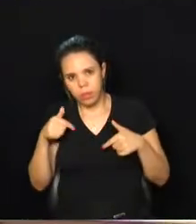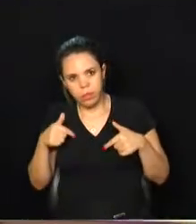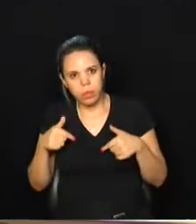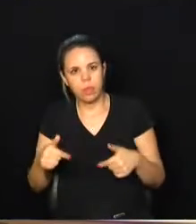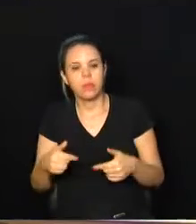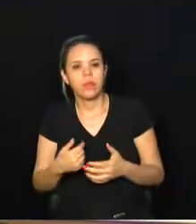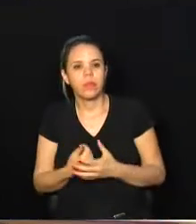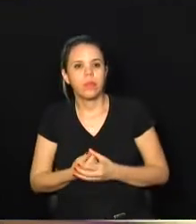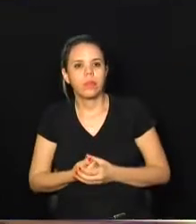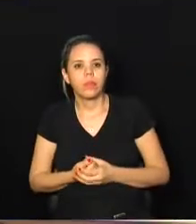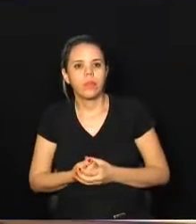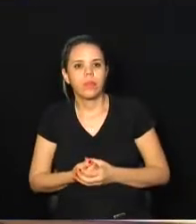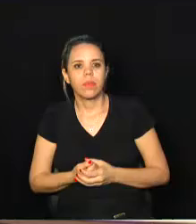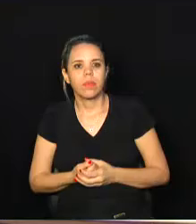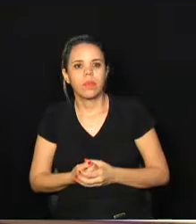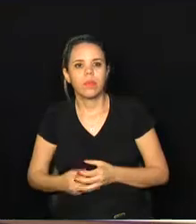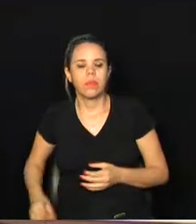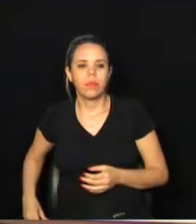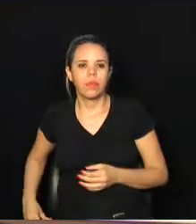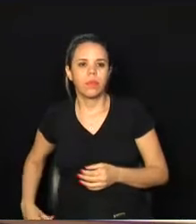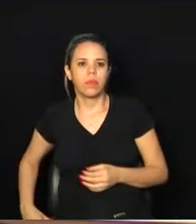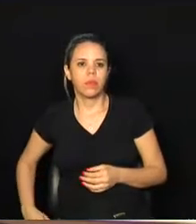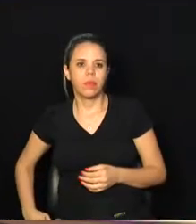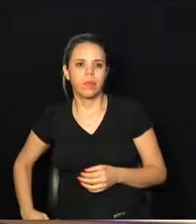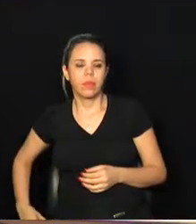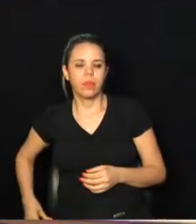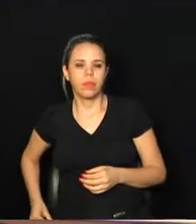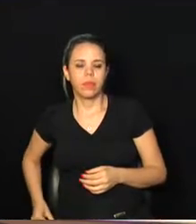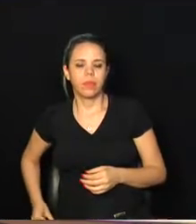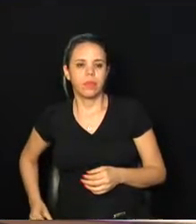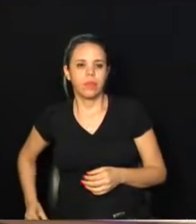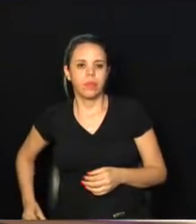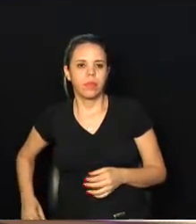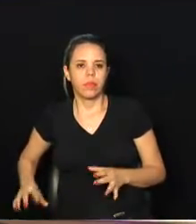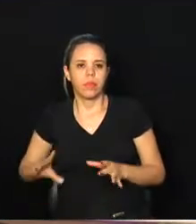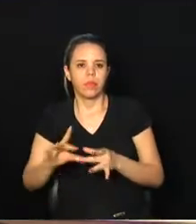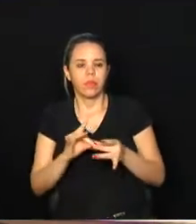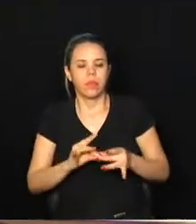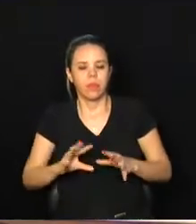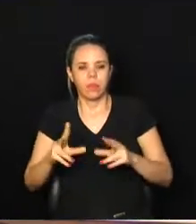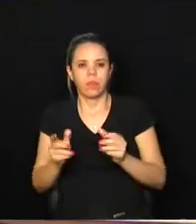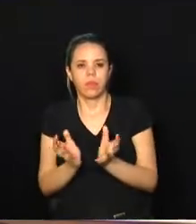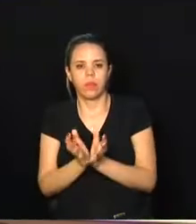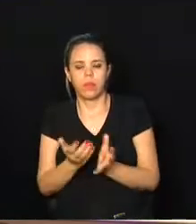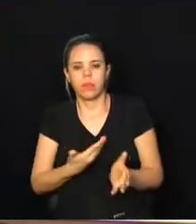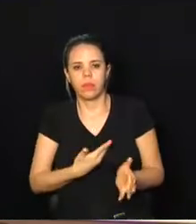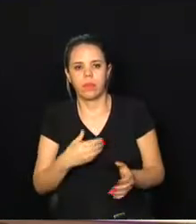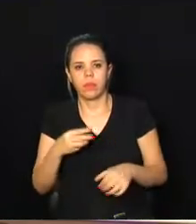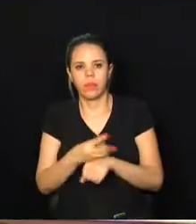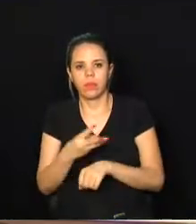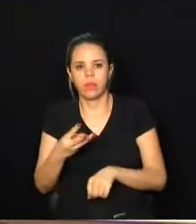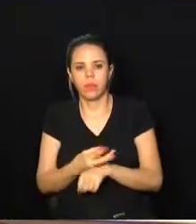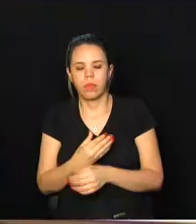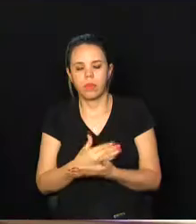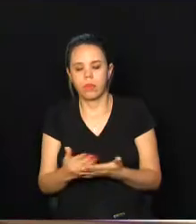iniciativa, que, em conjunto com todos os nossos colegas, aí num grupo de WhatsApp, a gente começou a